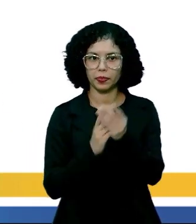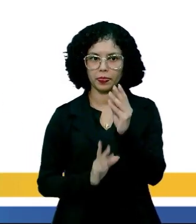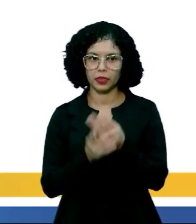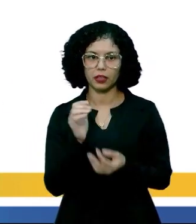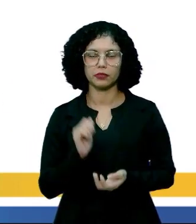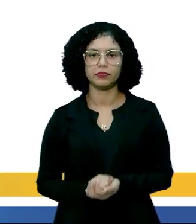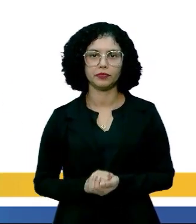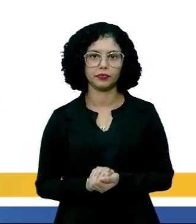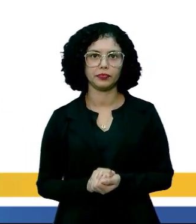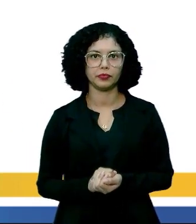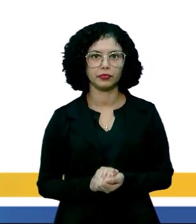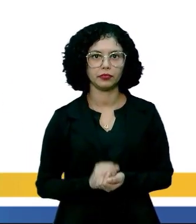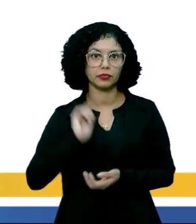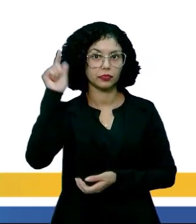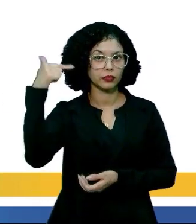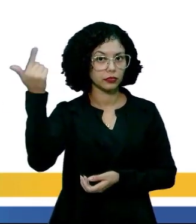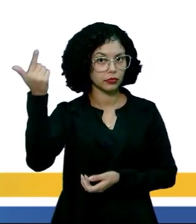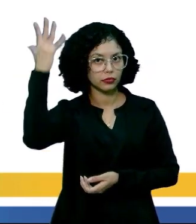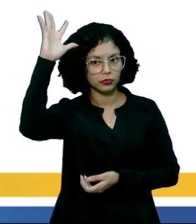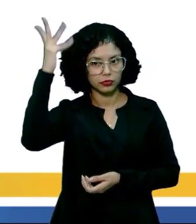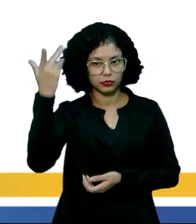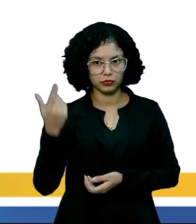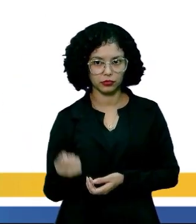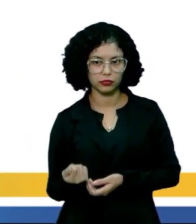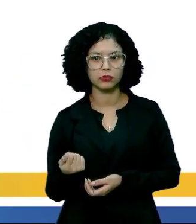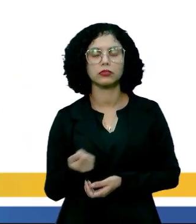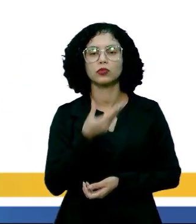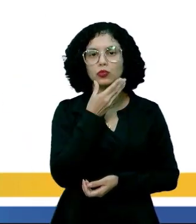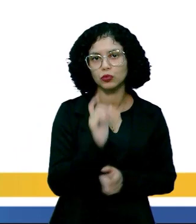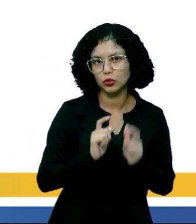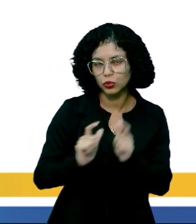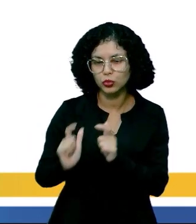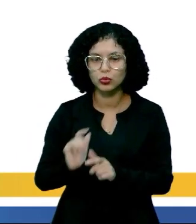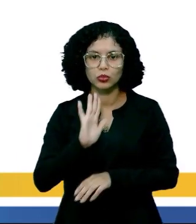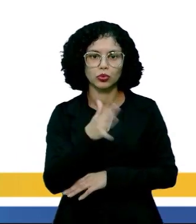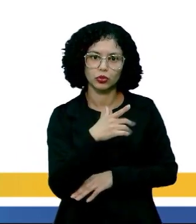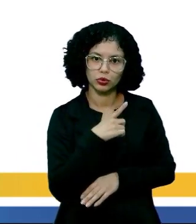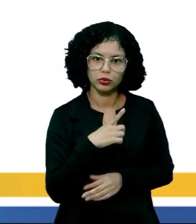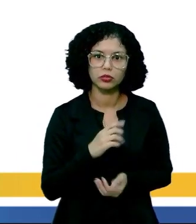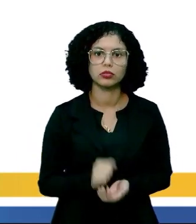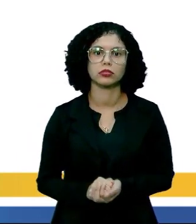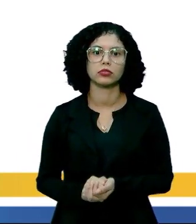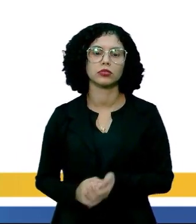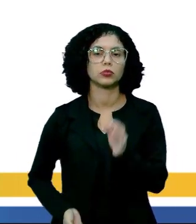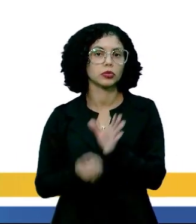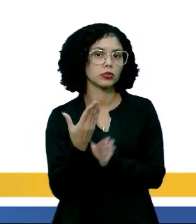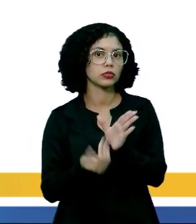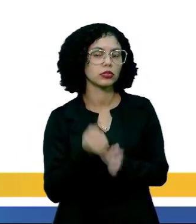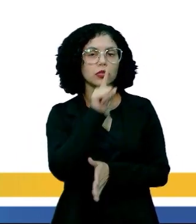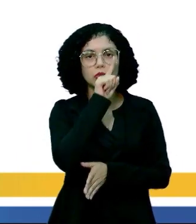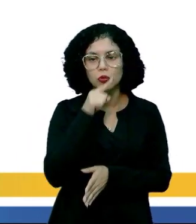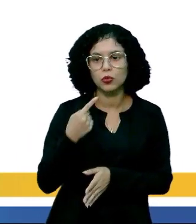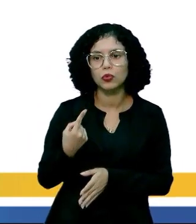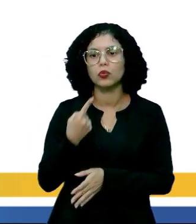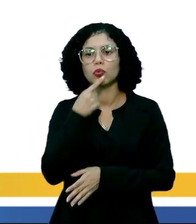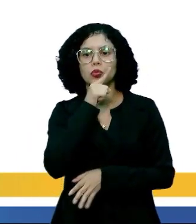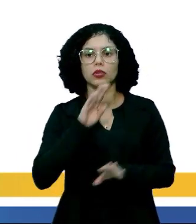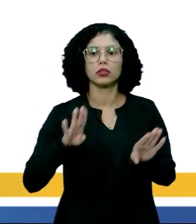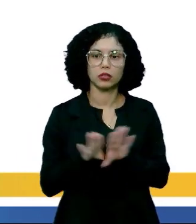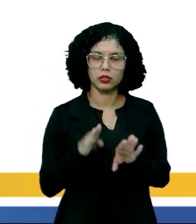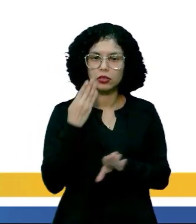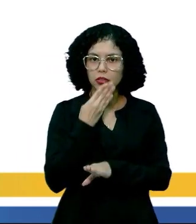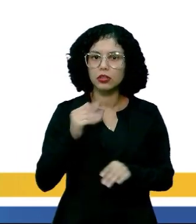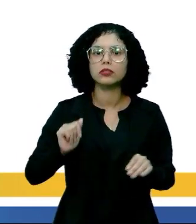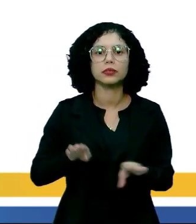de obras lá da África, né, onde já havia o cultivo da cana pelos próprios